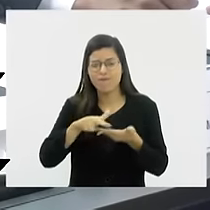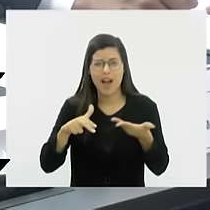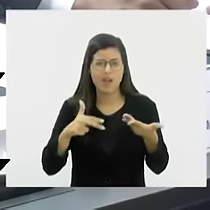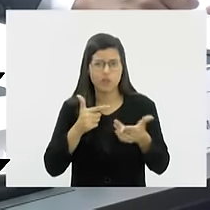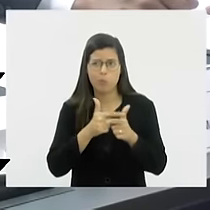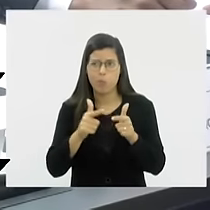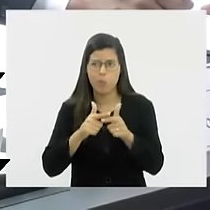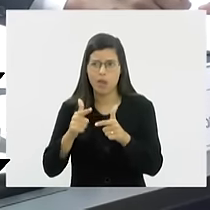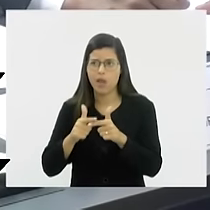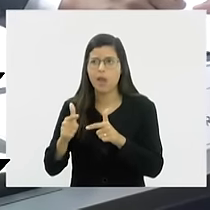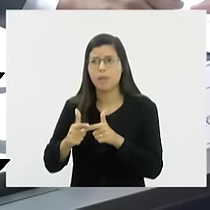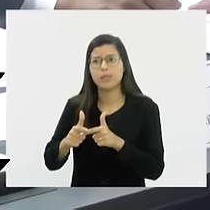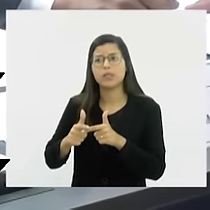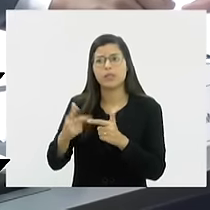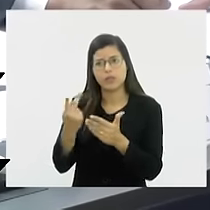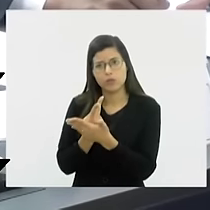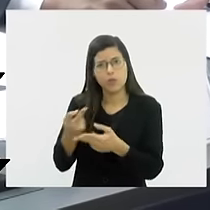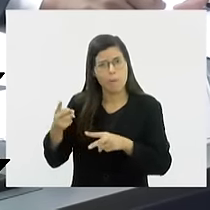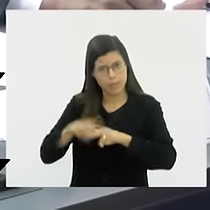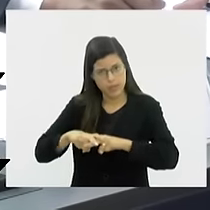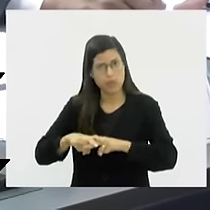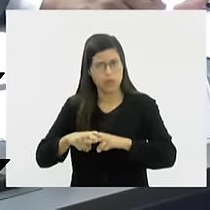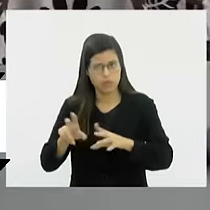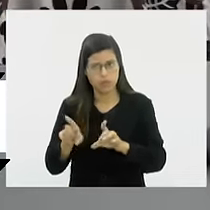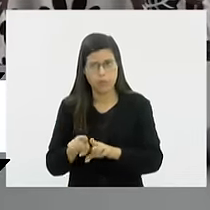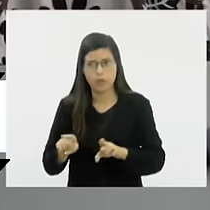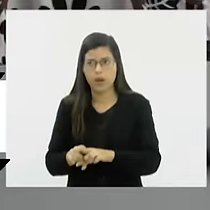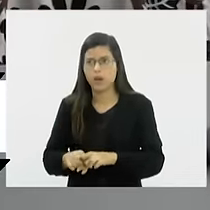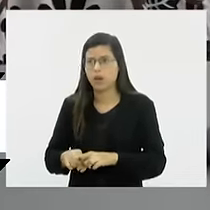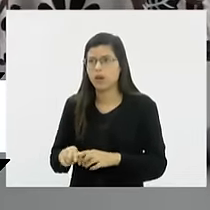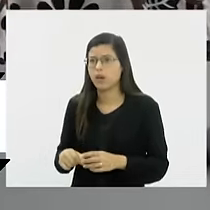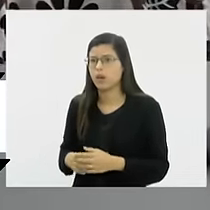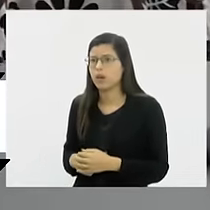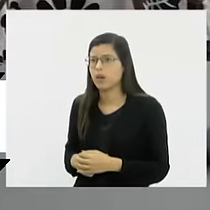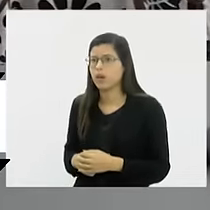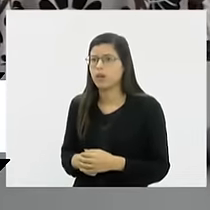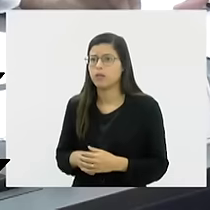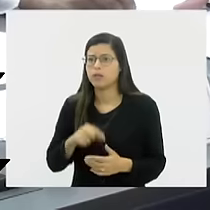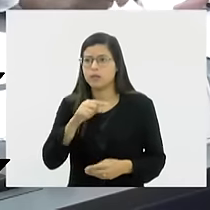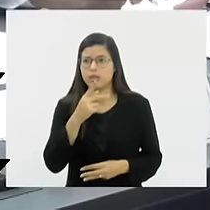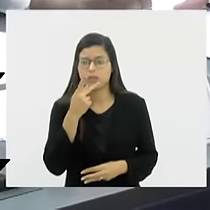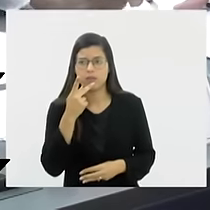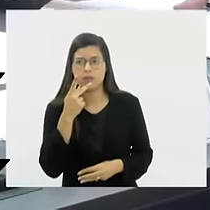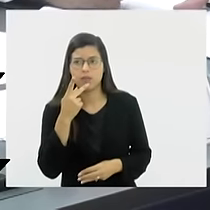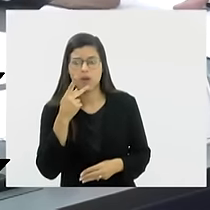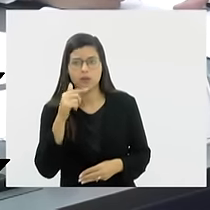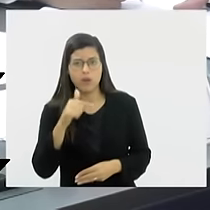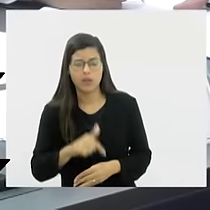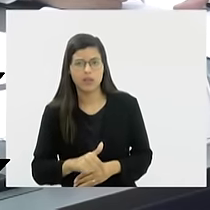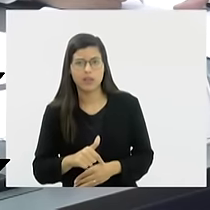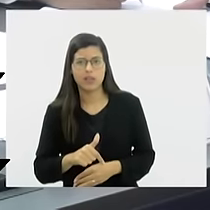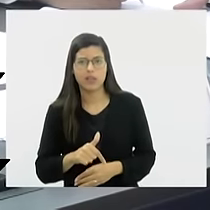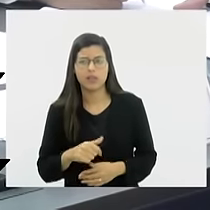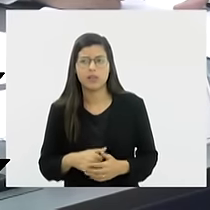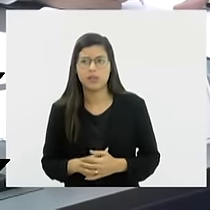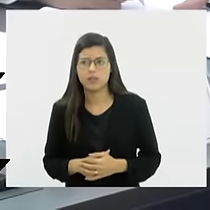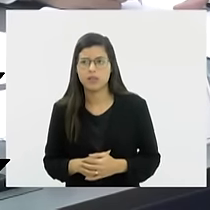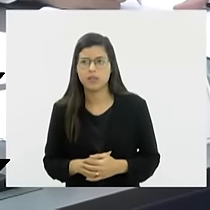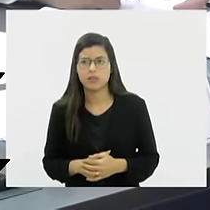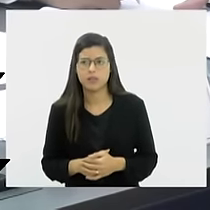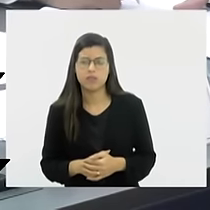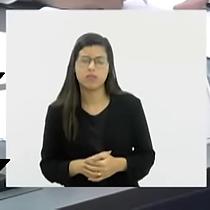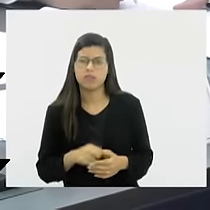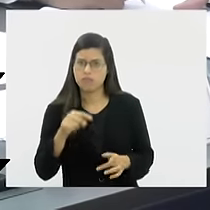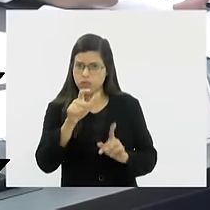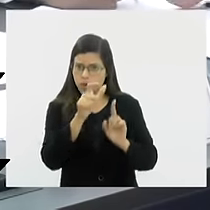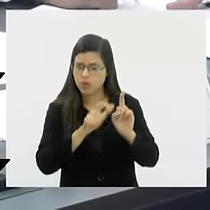levaram à prisão. Nós estamos verificando se ele... A gente precisa saber, o senhor afirmou aqui... Afirmei. Que ele é